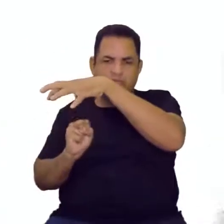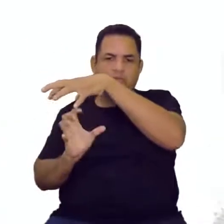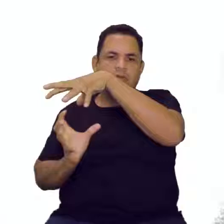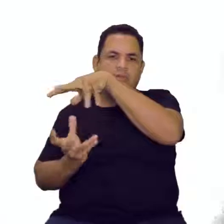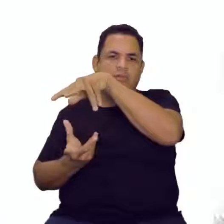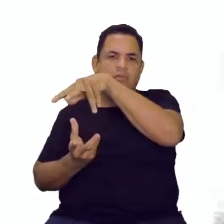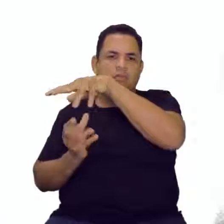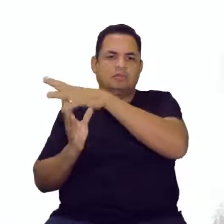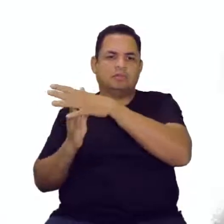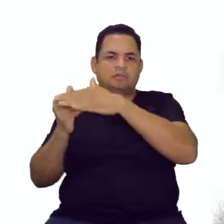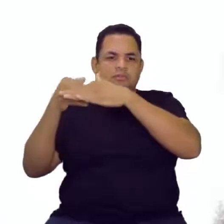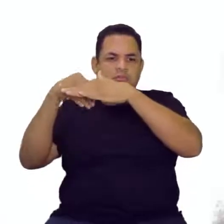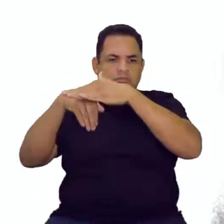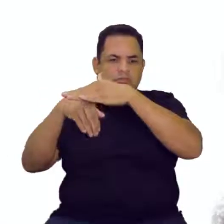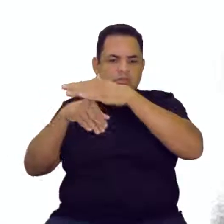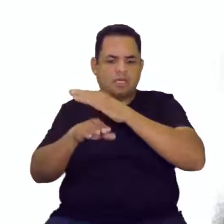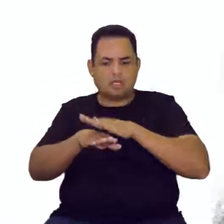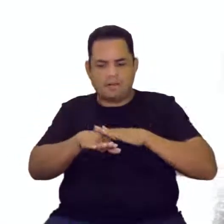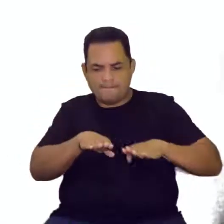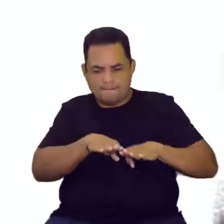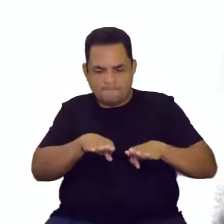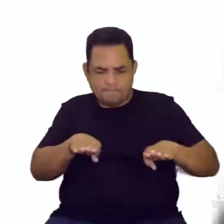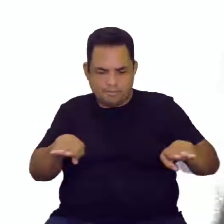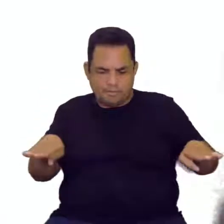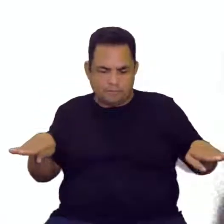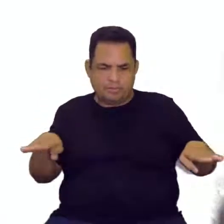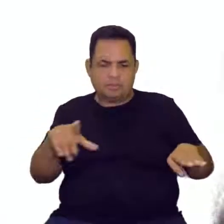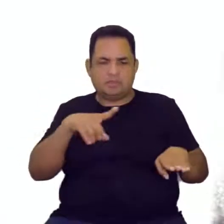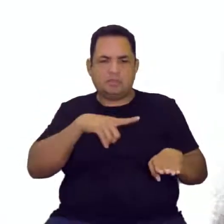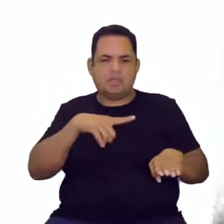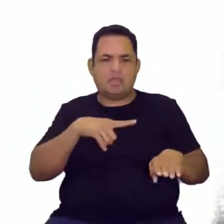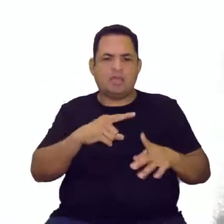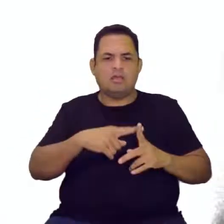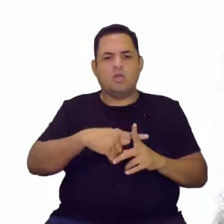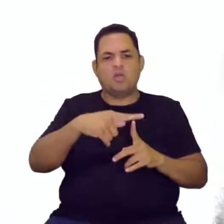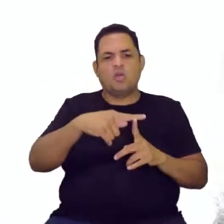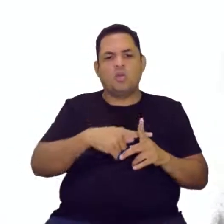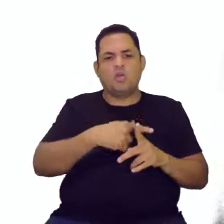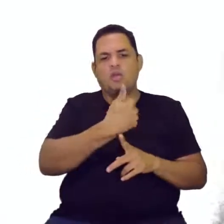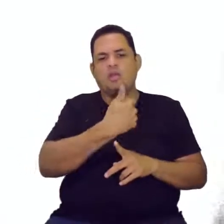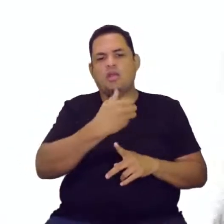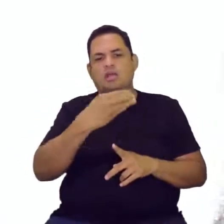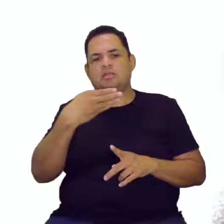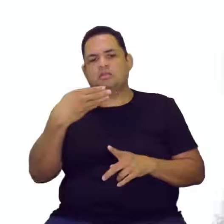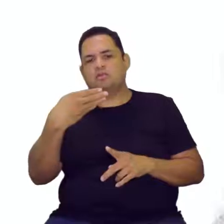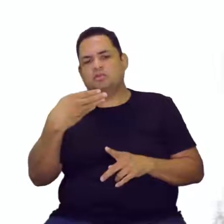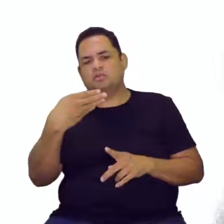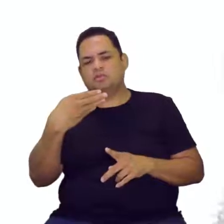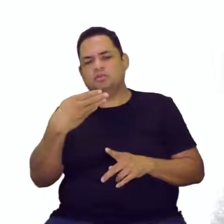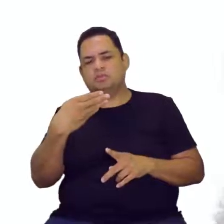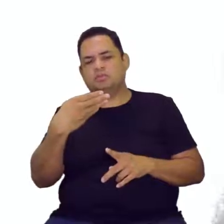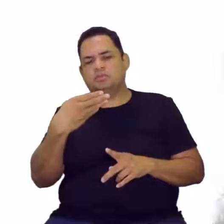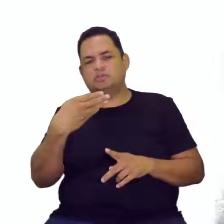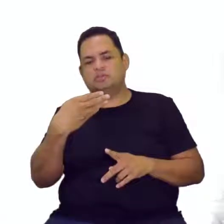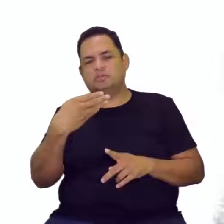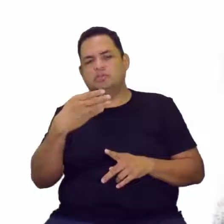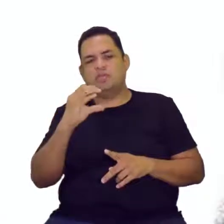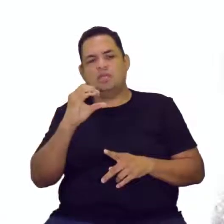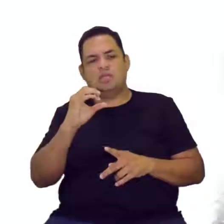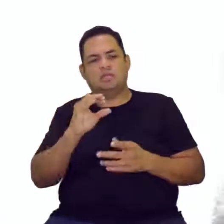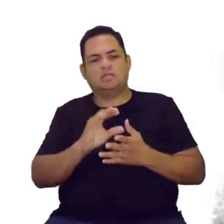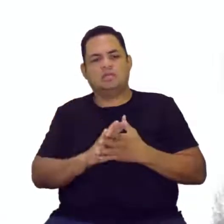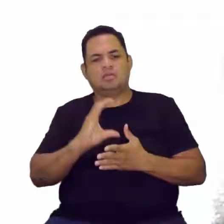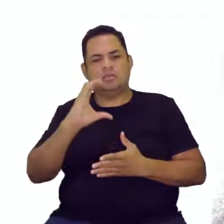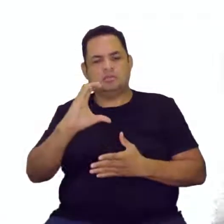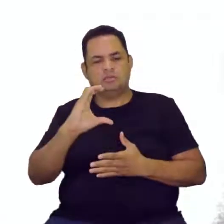radiação chega na superfície terrestre, que teria uma temperatura média de 14 graus Celsius.